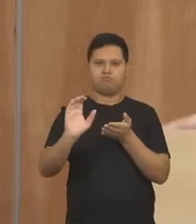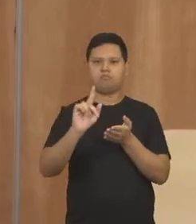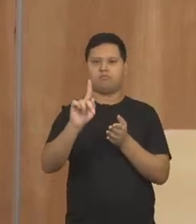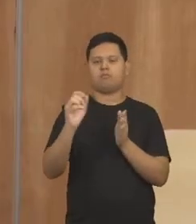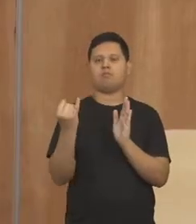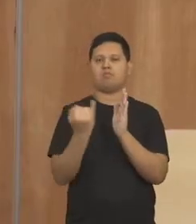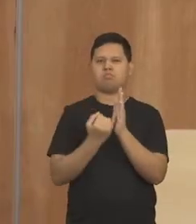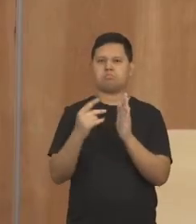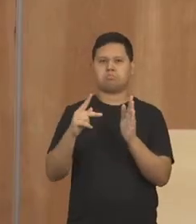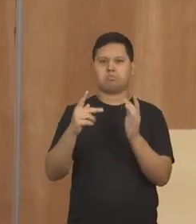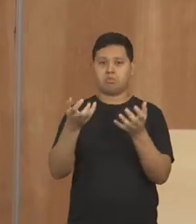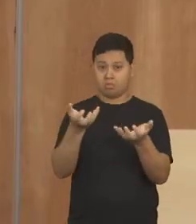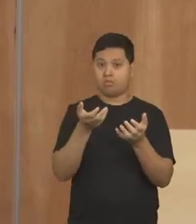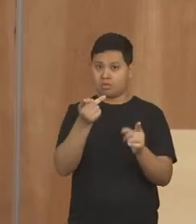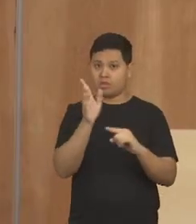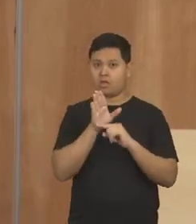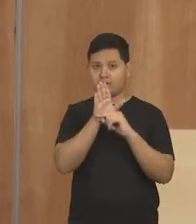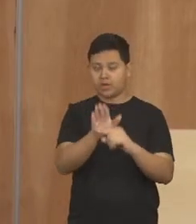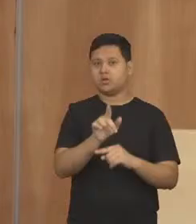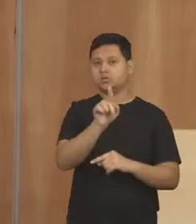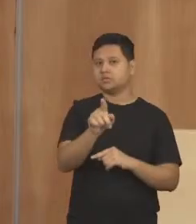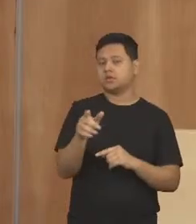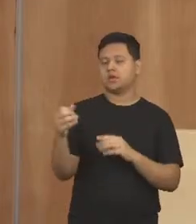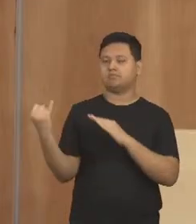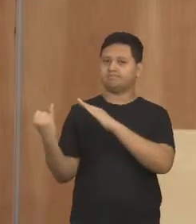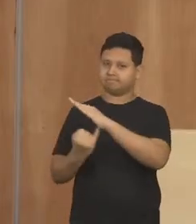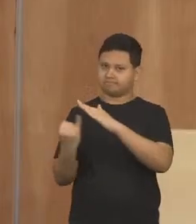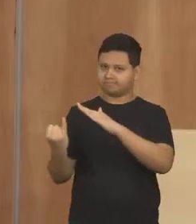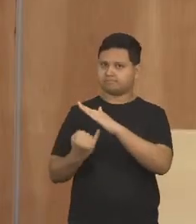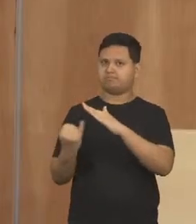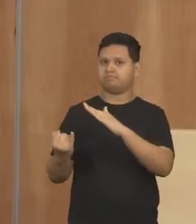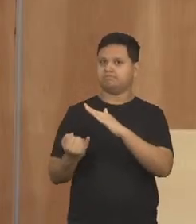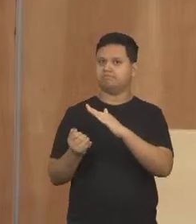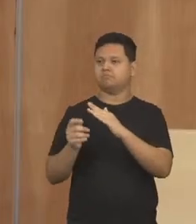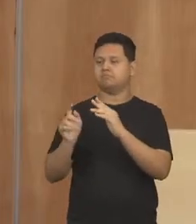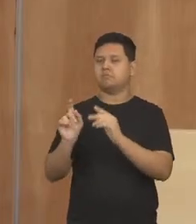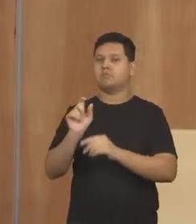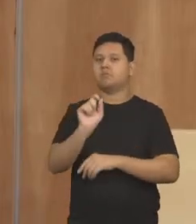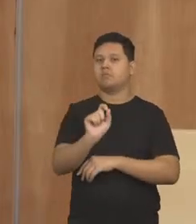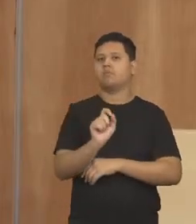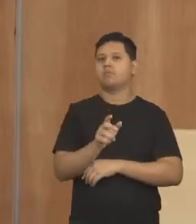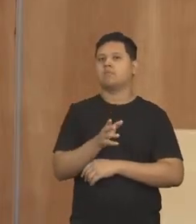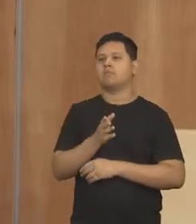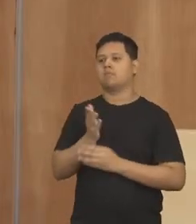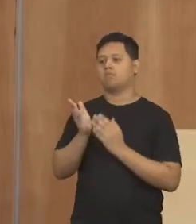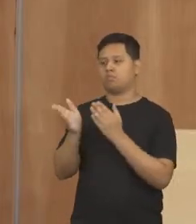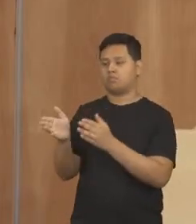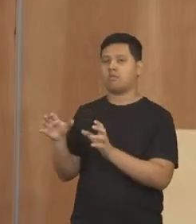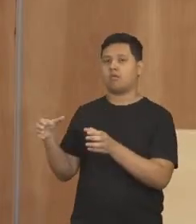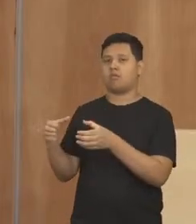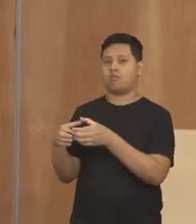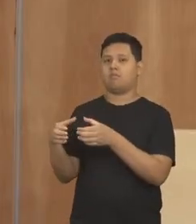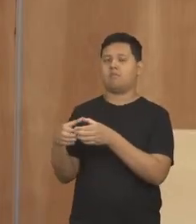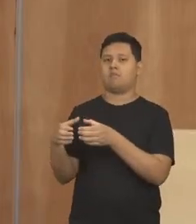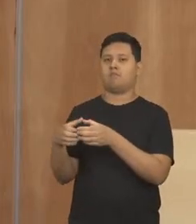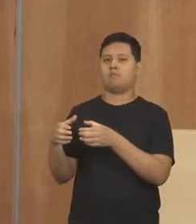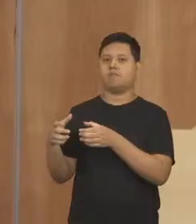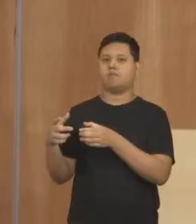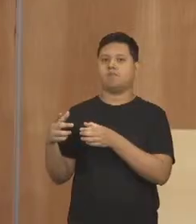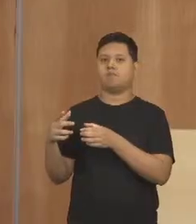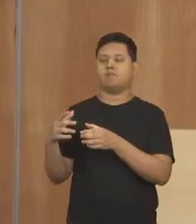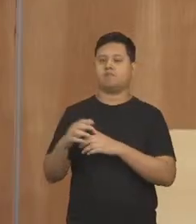jurídica, e pretende aí ajudar as entidades filantrópicas, que no caso são as pessoas aqui no caso do